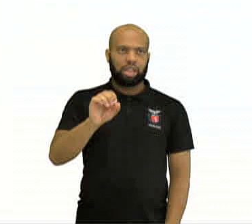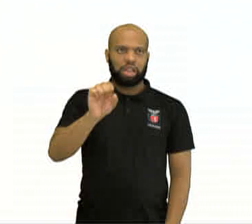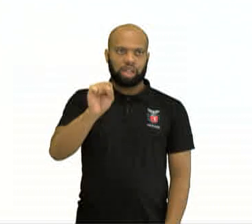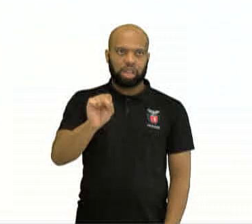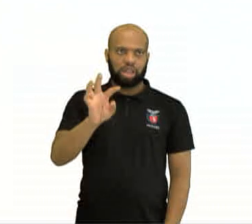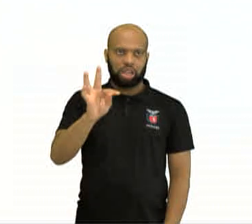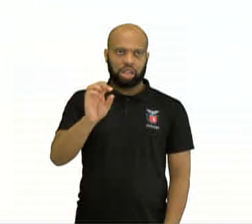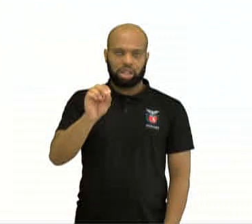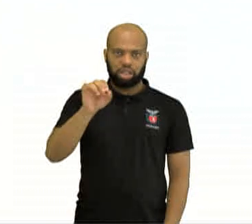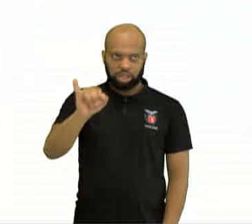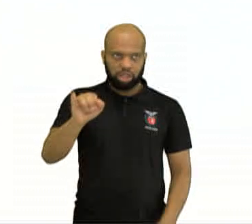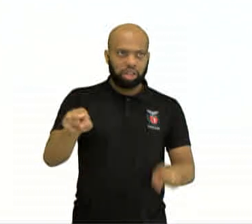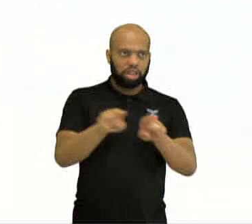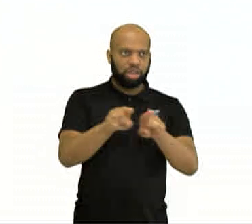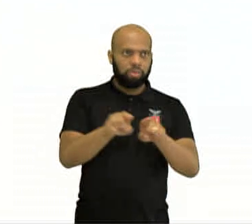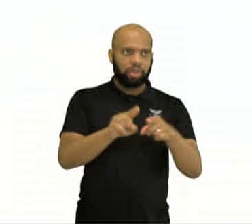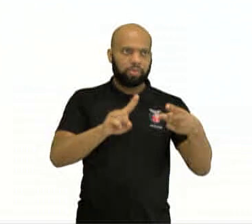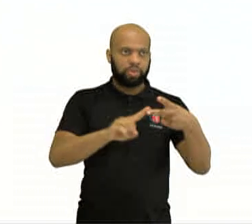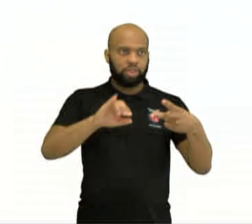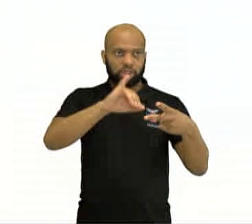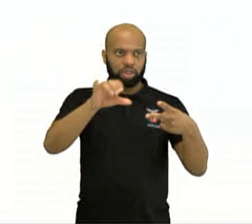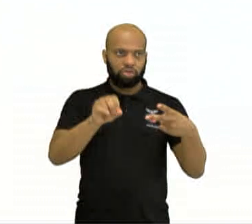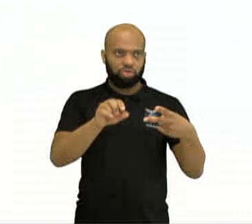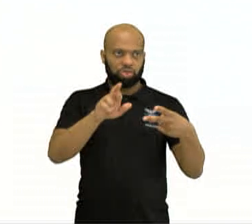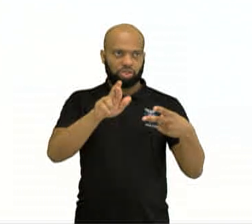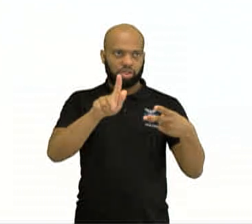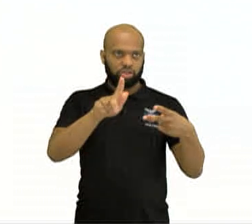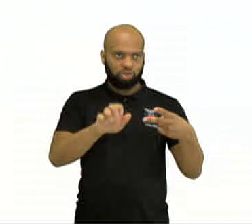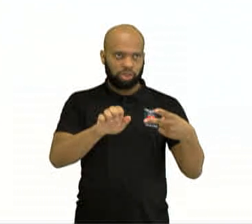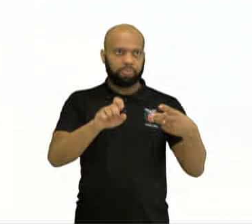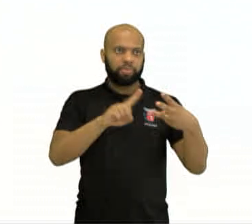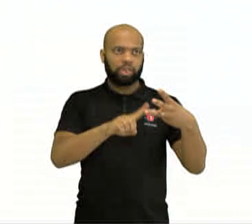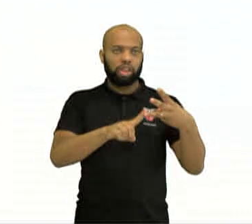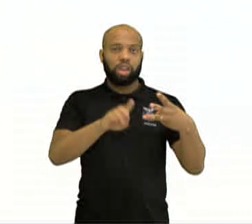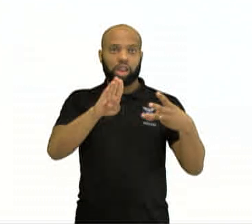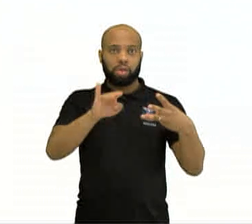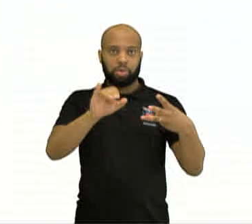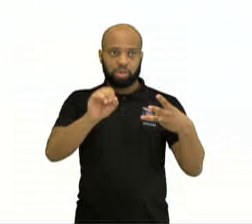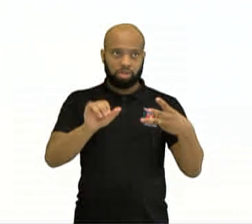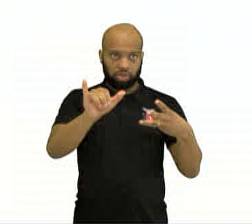Casares, Júlio Cortázar e Ernest Hemingway. Já